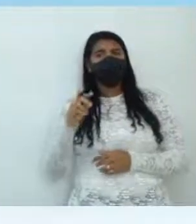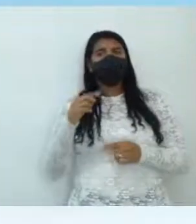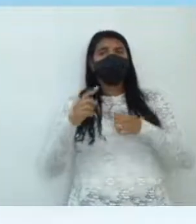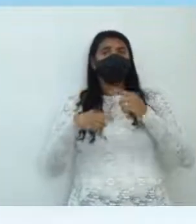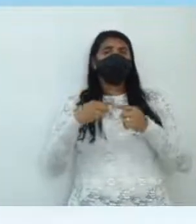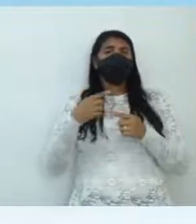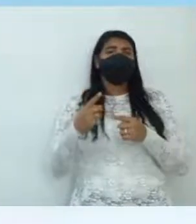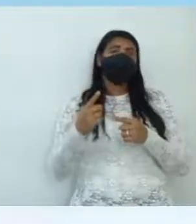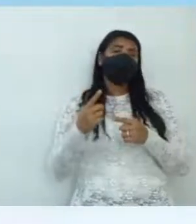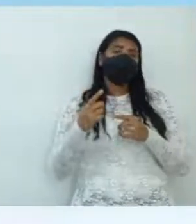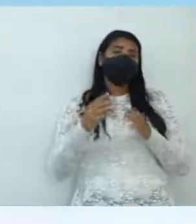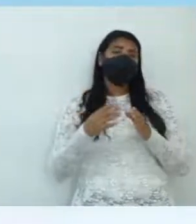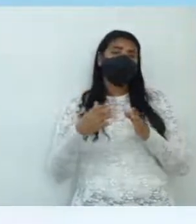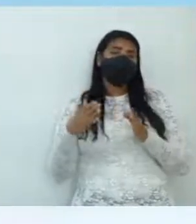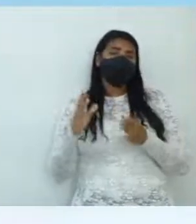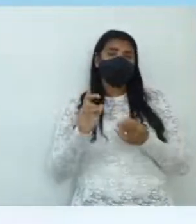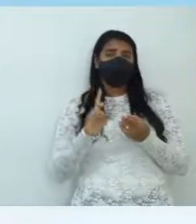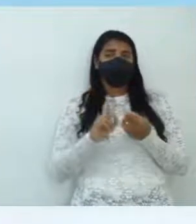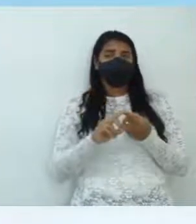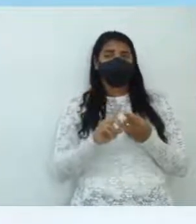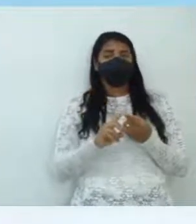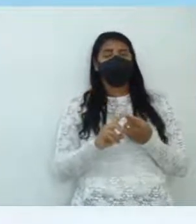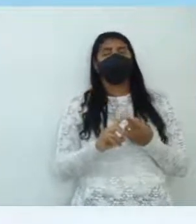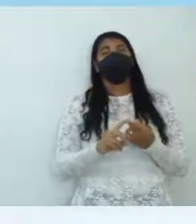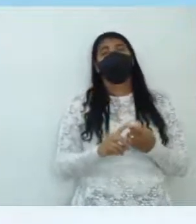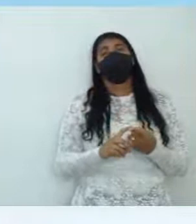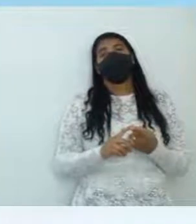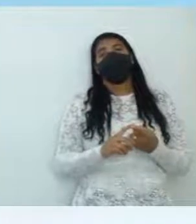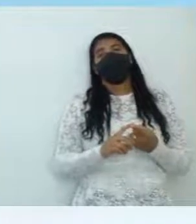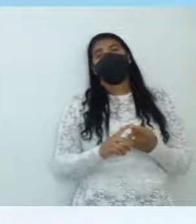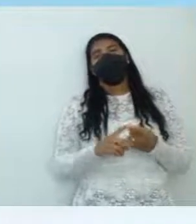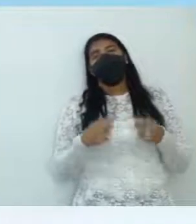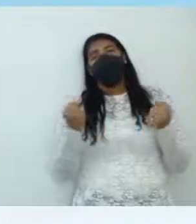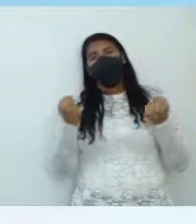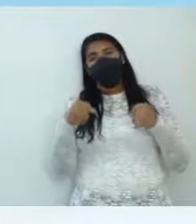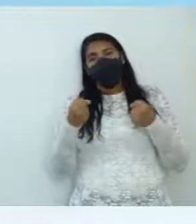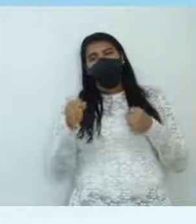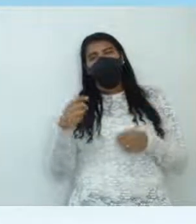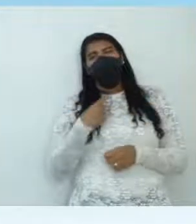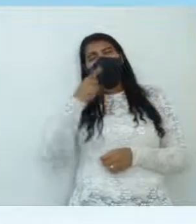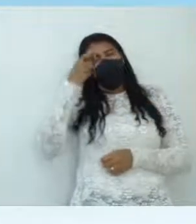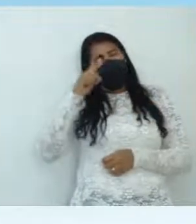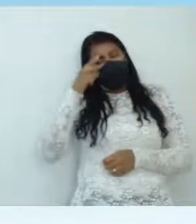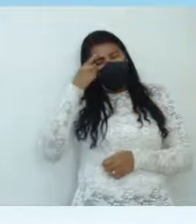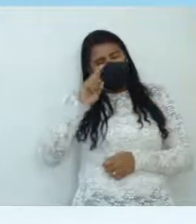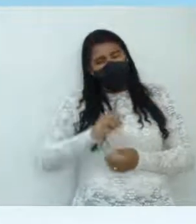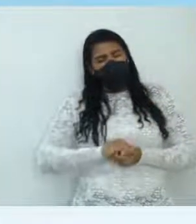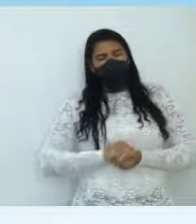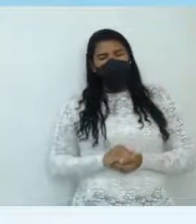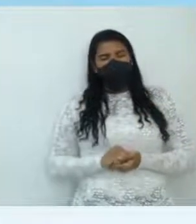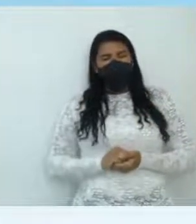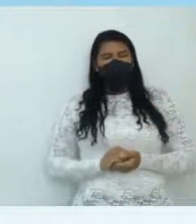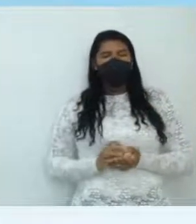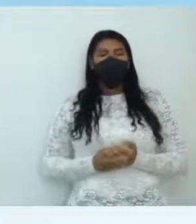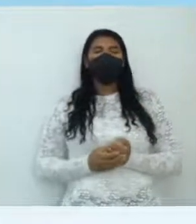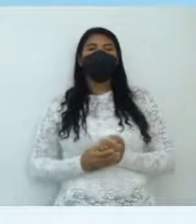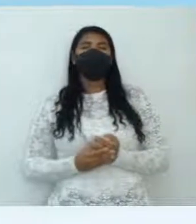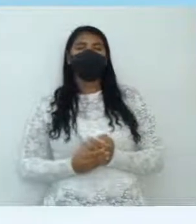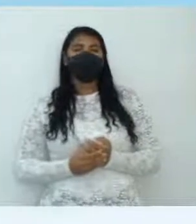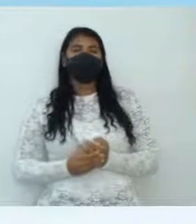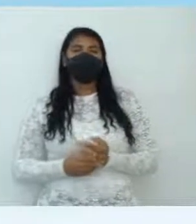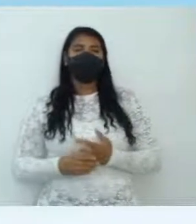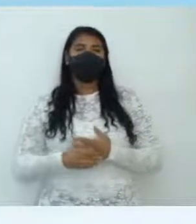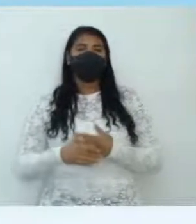produzir os itens que são justamente essenciais no nosso dia a dia. No entanto,